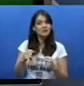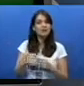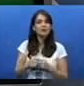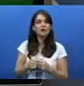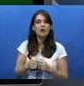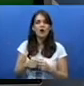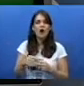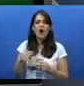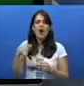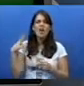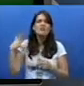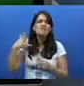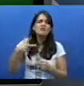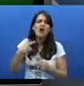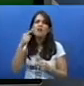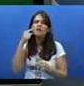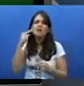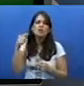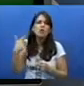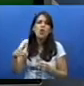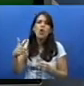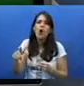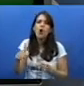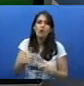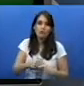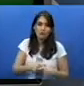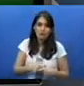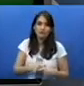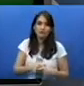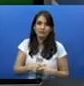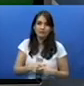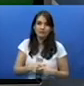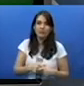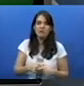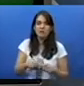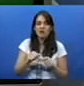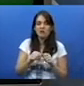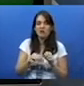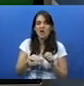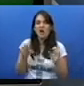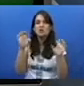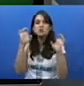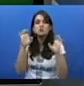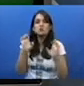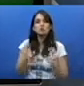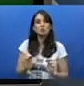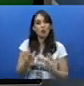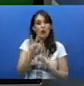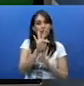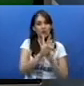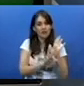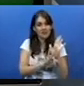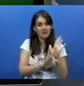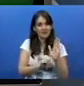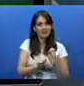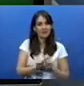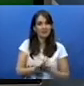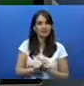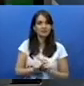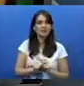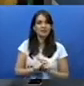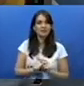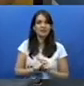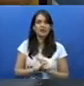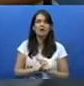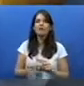seguimos todas estas regrinhas de estruturação de texto, ok? Vamos voltar um pouquinho nessa aula de revisão